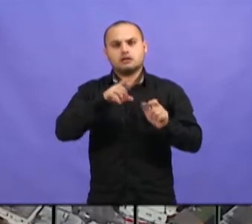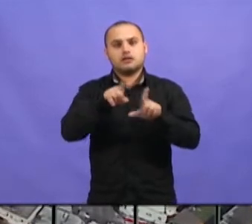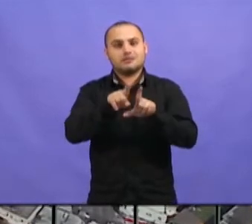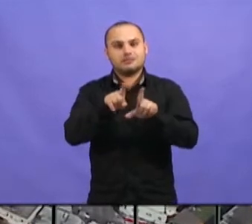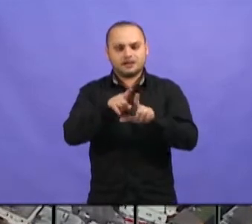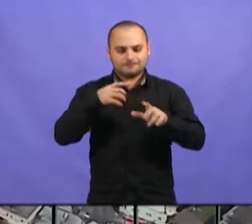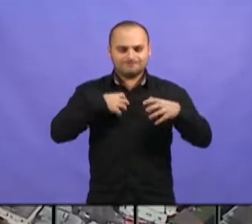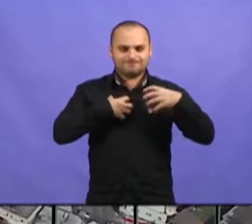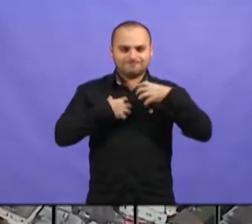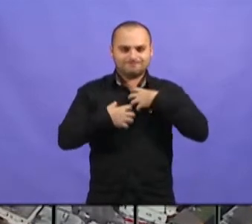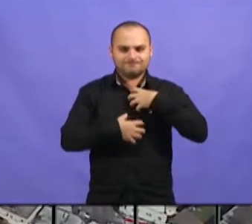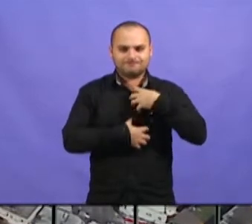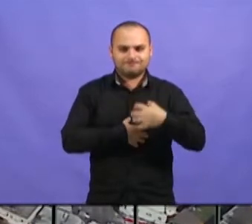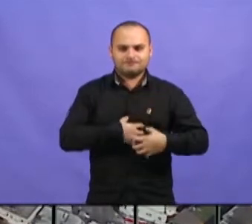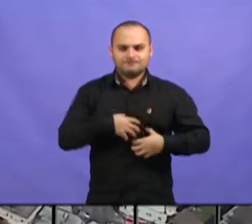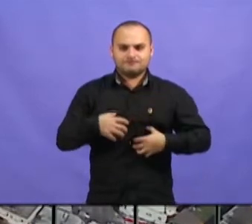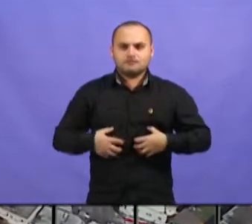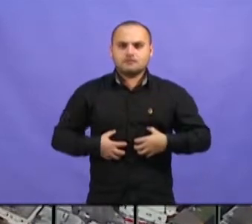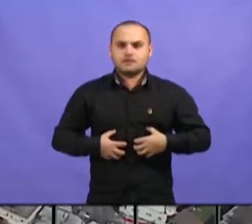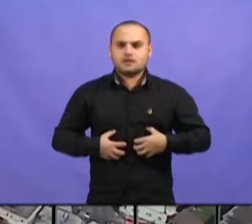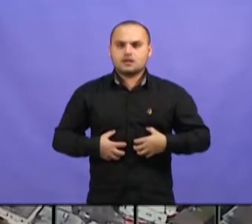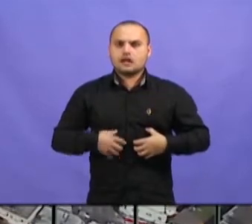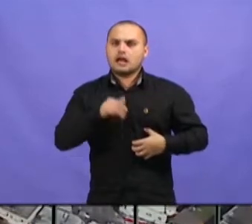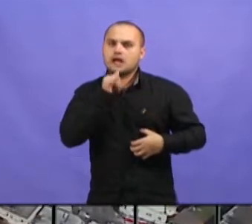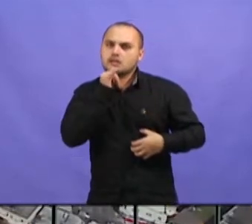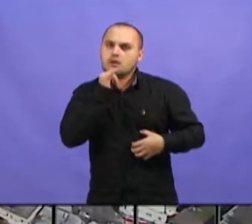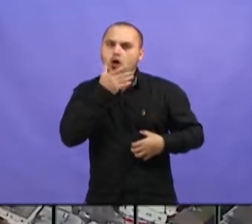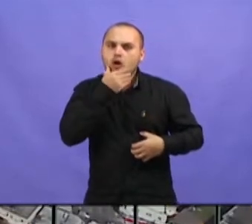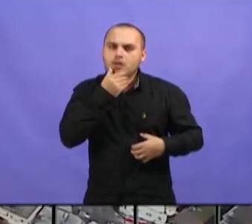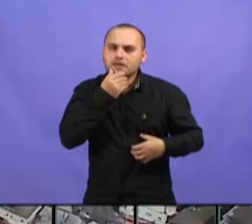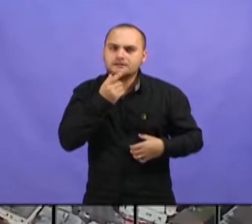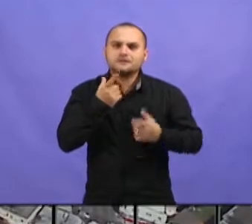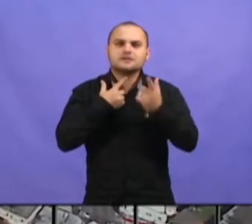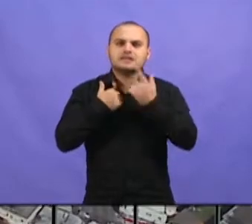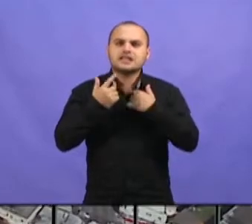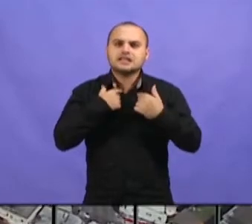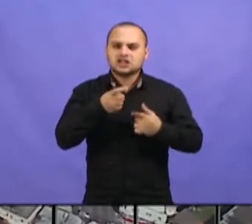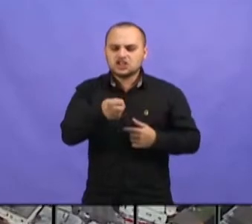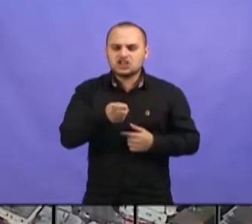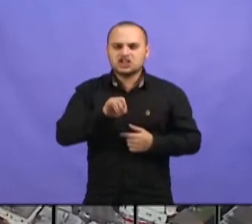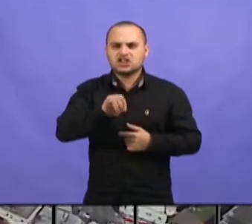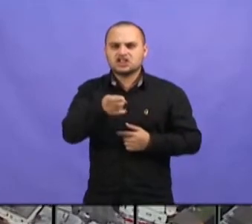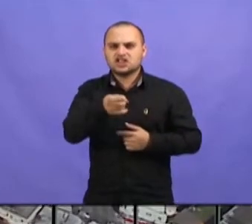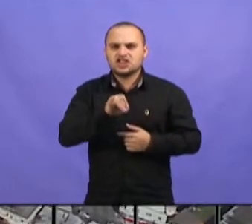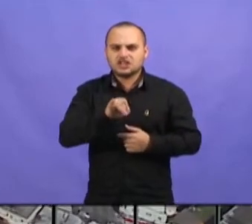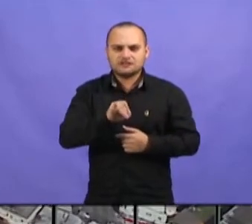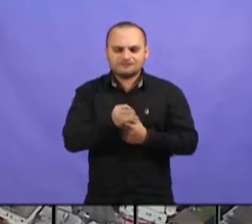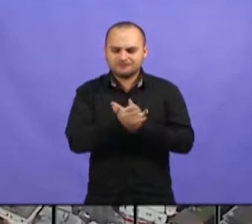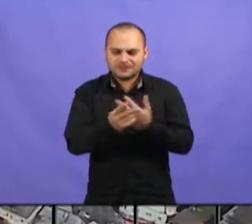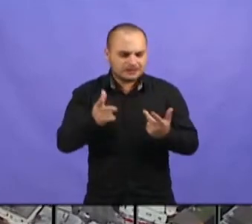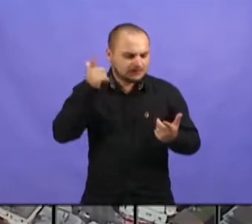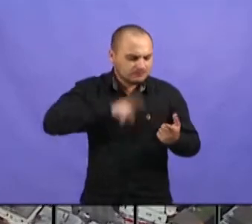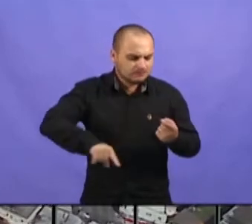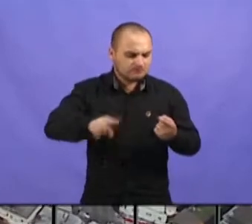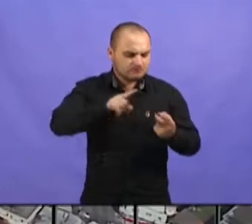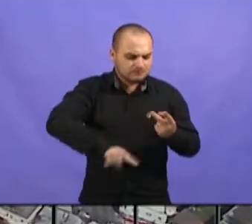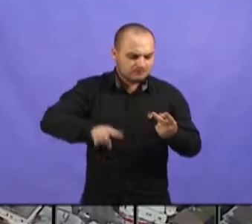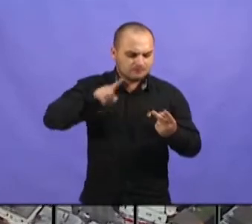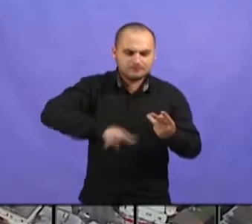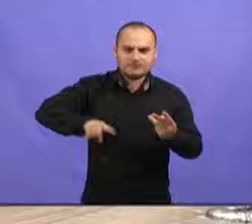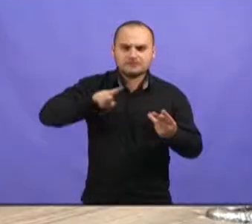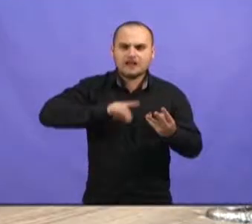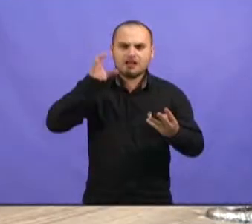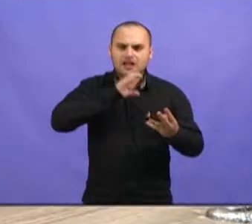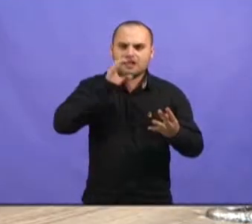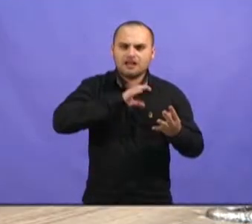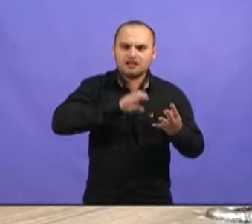necessidade de fazer xixi várias vezes, né? Então está associado a um aumento da próstata. Isso não é câncer prostático, né? Não é câncer